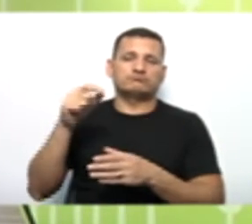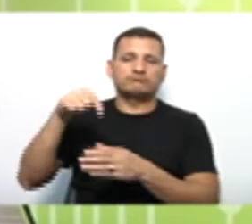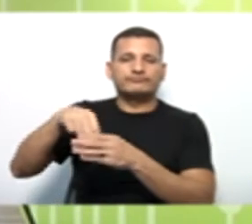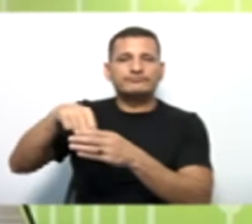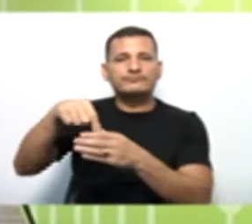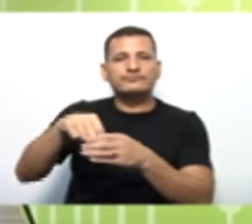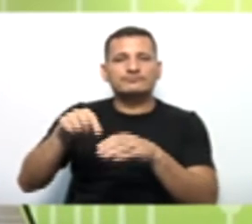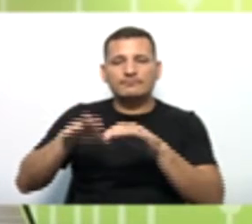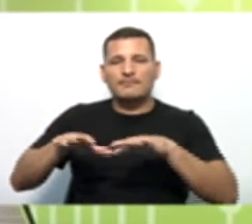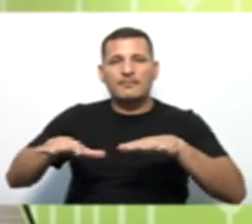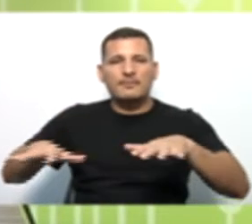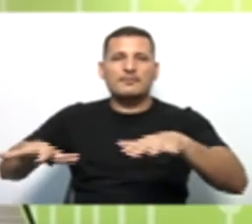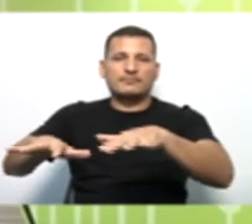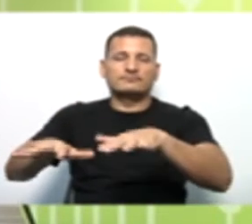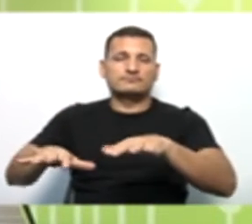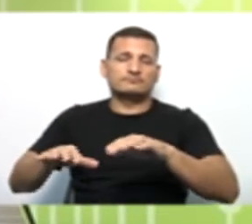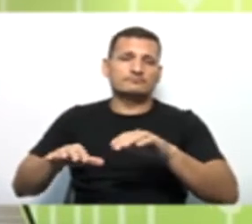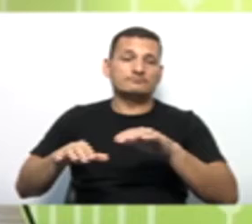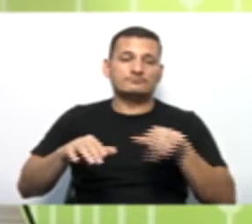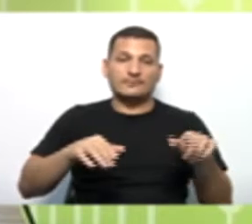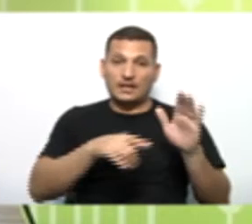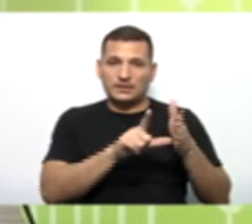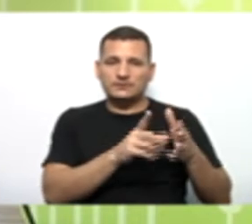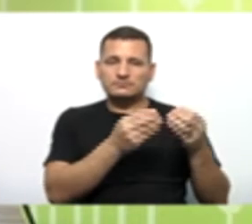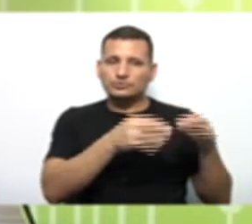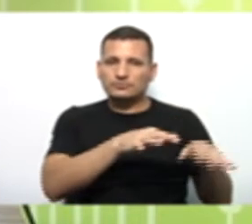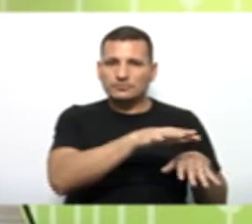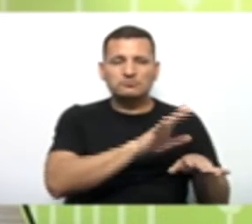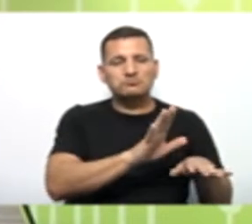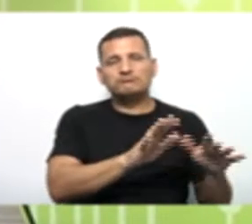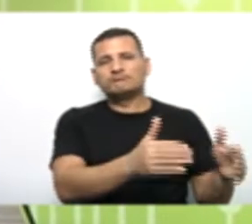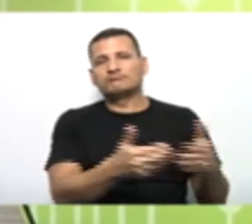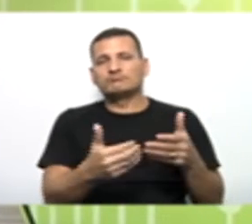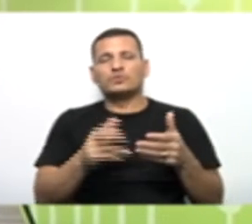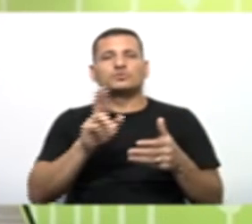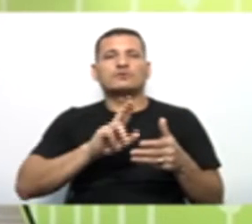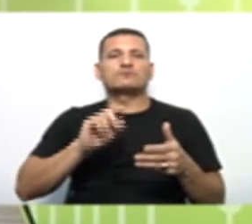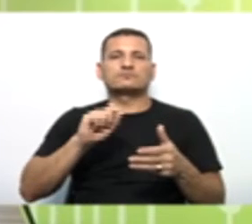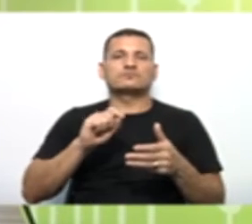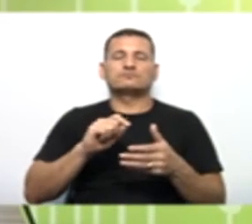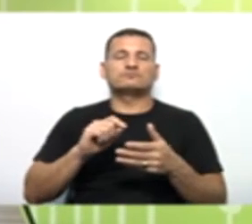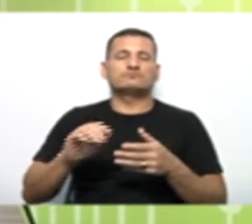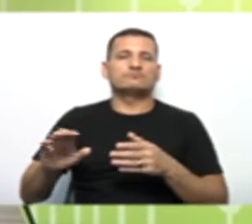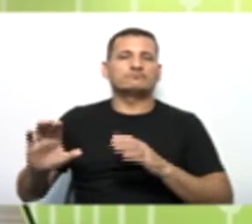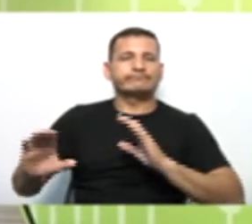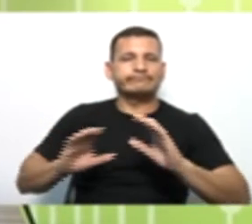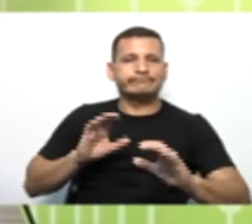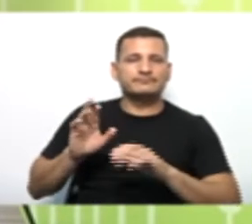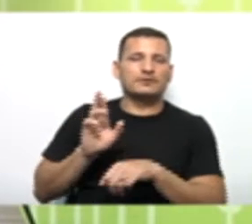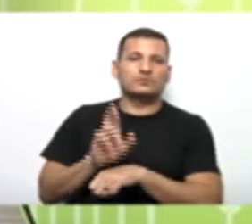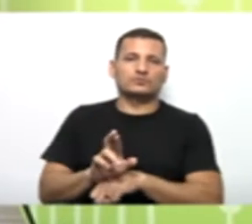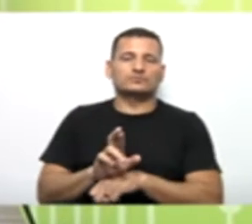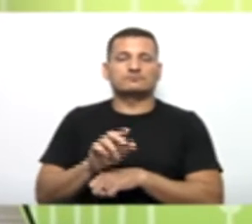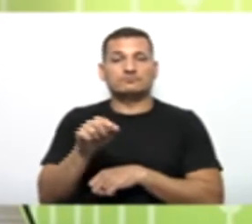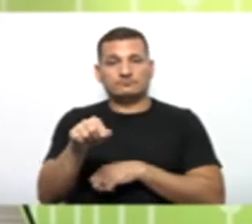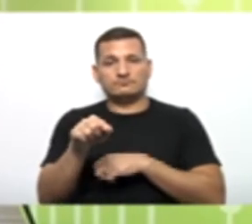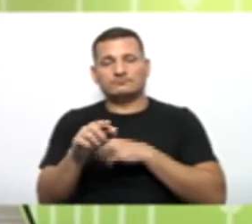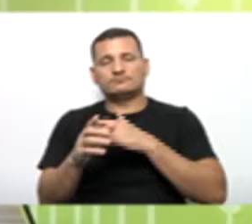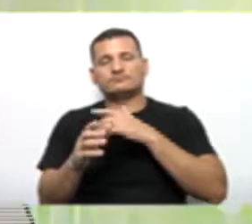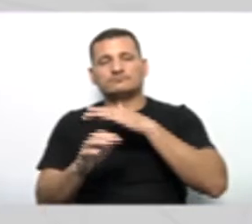uma coisa que iria prejudicar o meio ambiente agora está sendo utilizado para gerar recursos financeiros para aquela empresa.